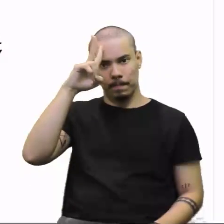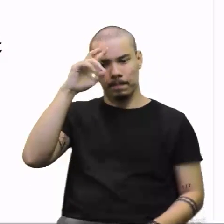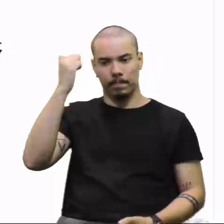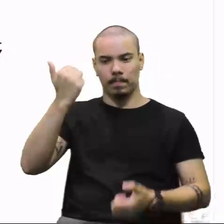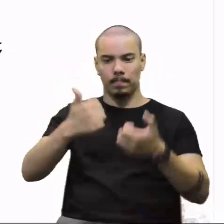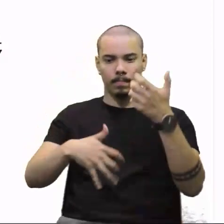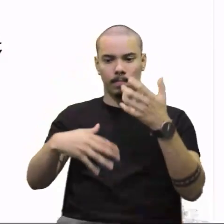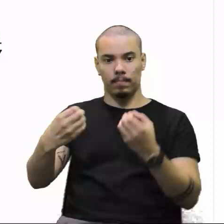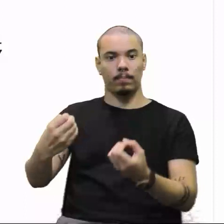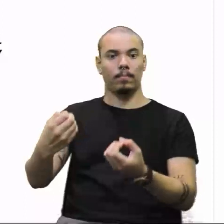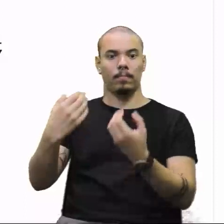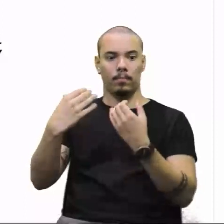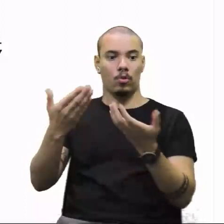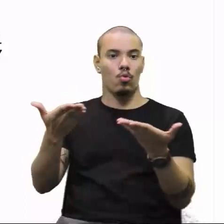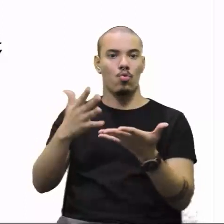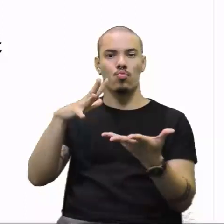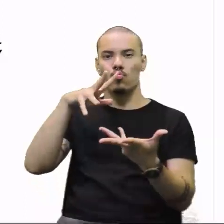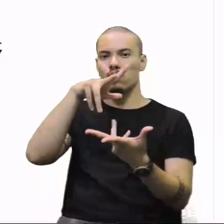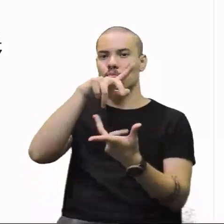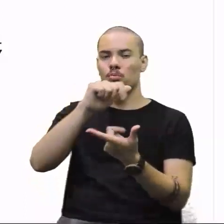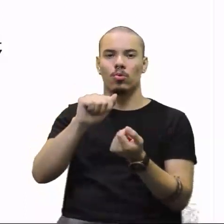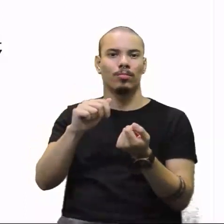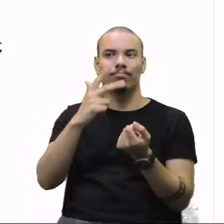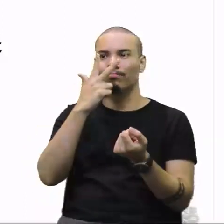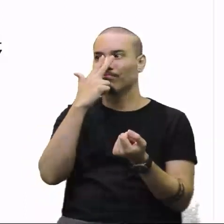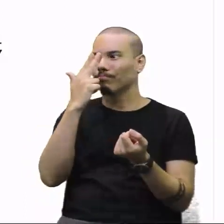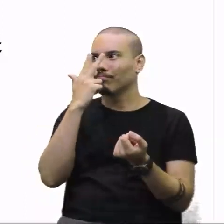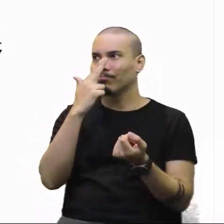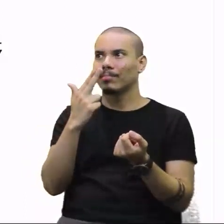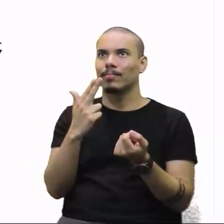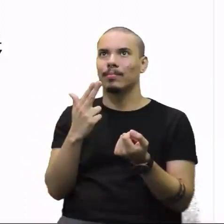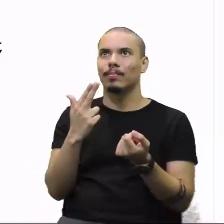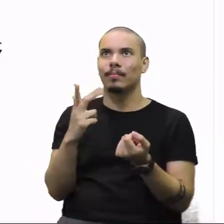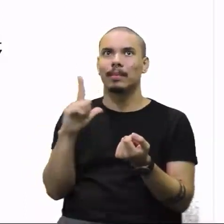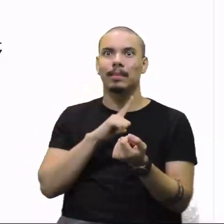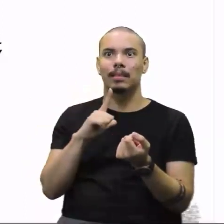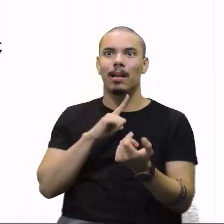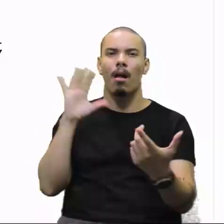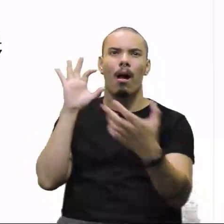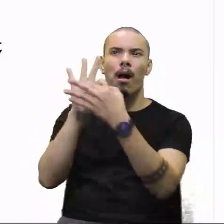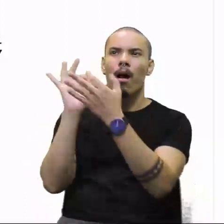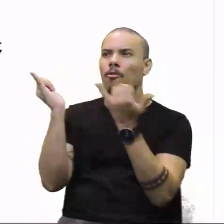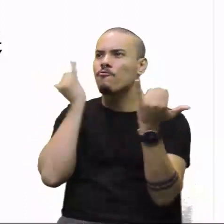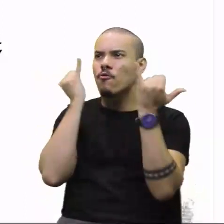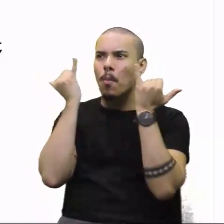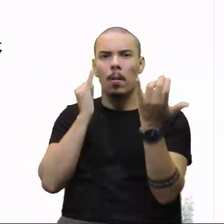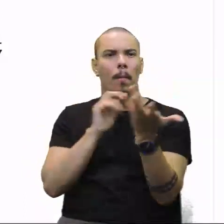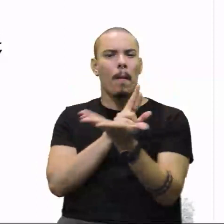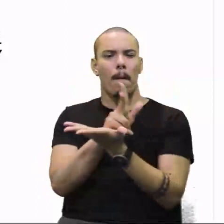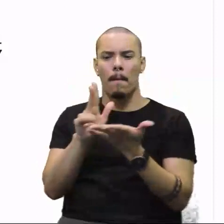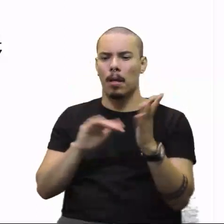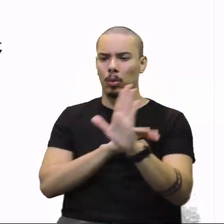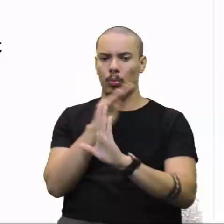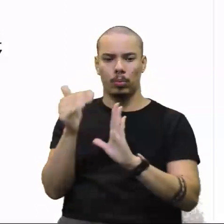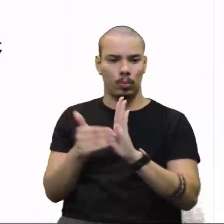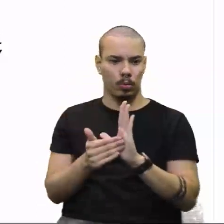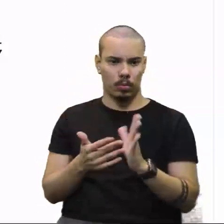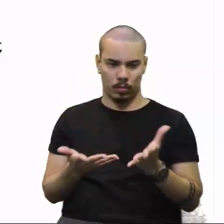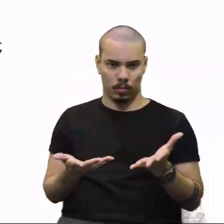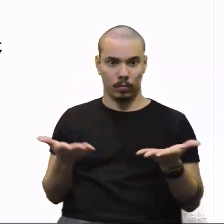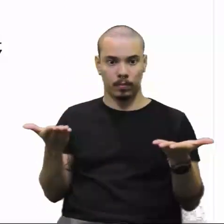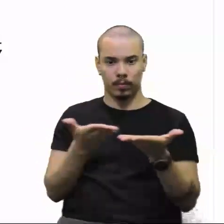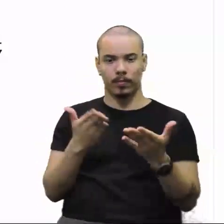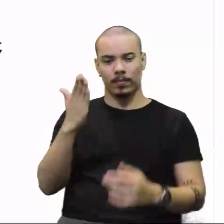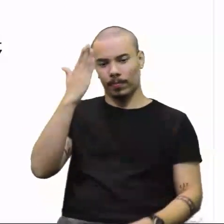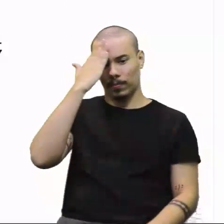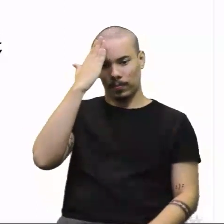ensina muito, né? Hoje o mundo está pequeno, na realidade, comparado com antigamente. Pequeno em relação questão de informação, né? Chegar à informação. Hoje,